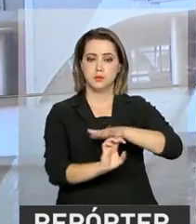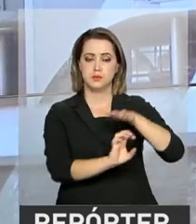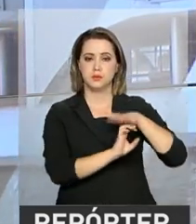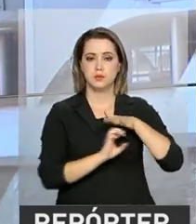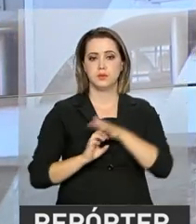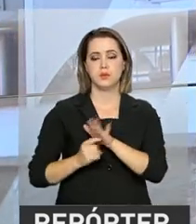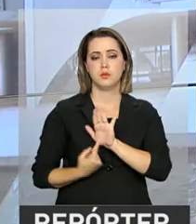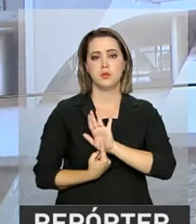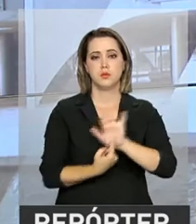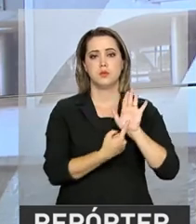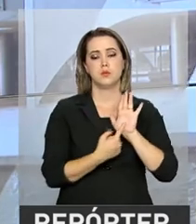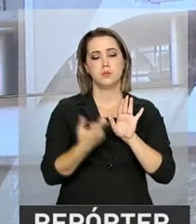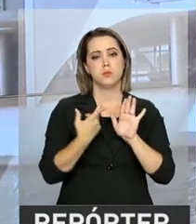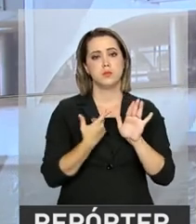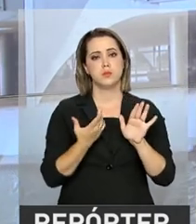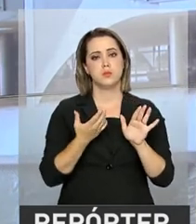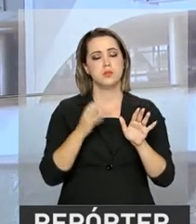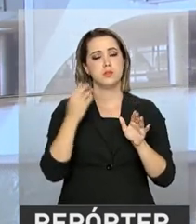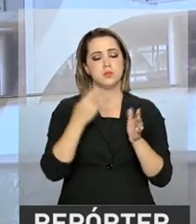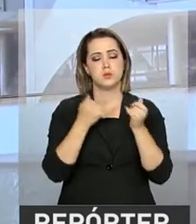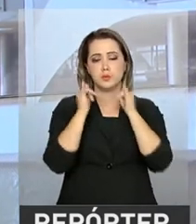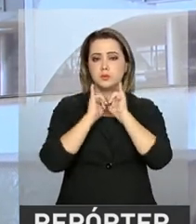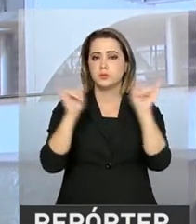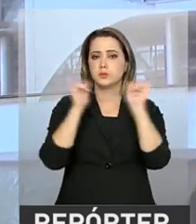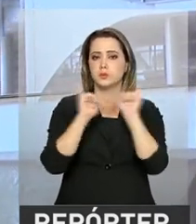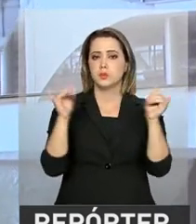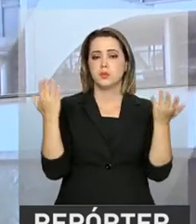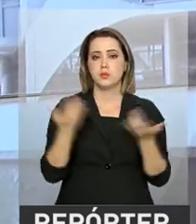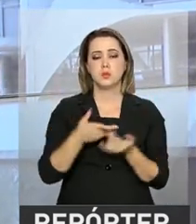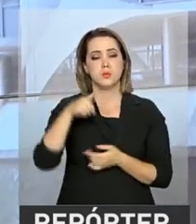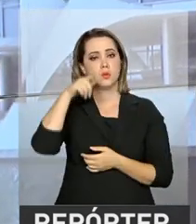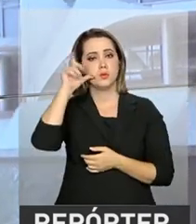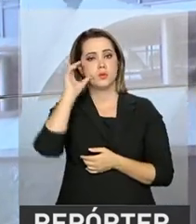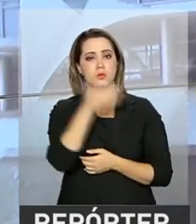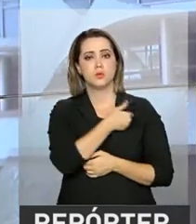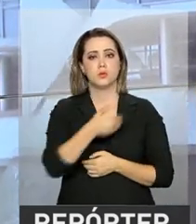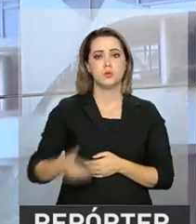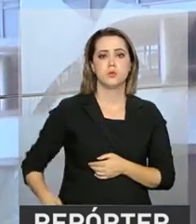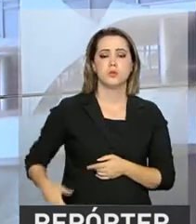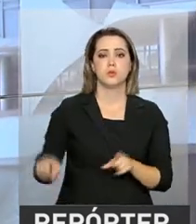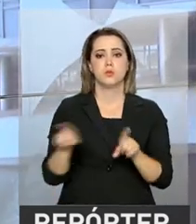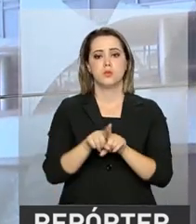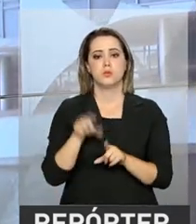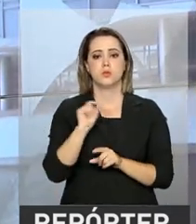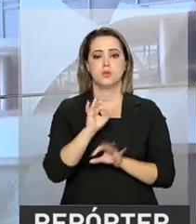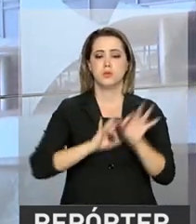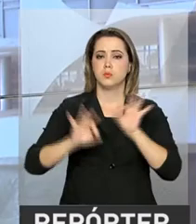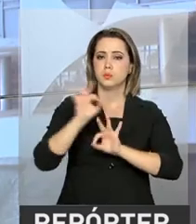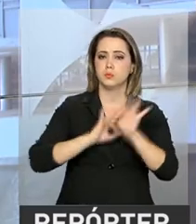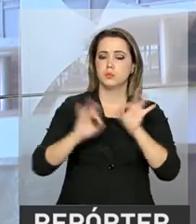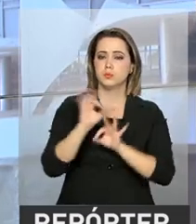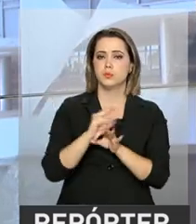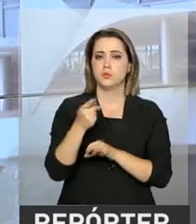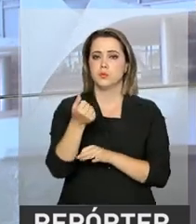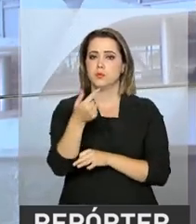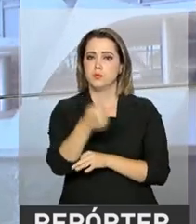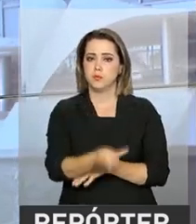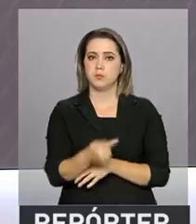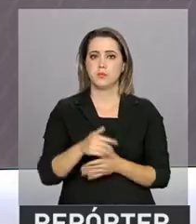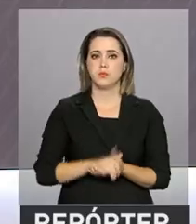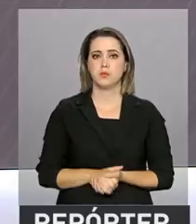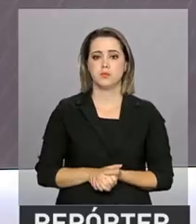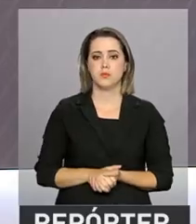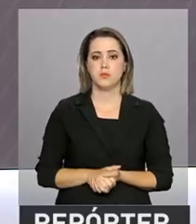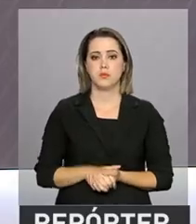aí pra você uma reportagem sobre as medidas anunciadas ontem pelo governo para adequação do orçamento de 2017